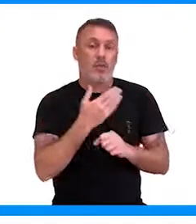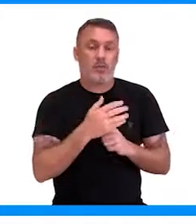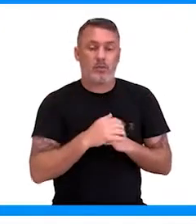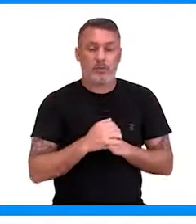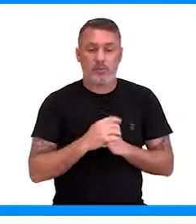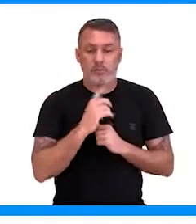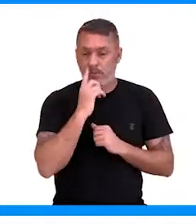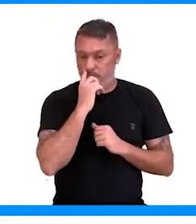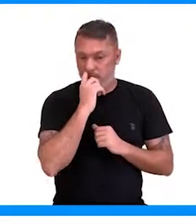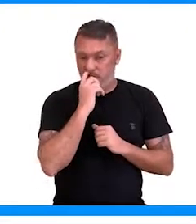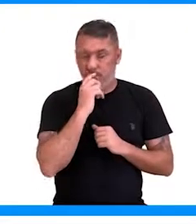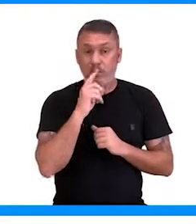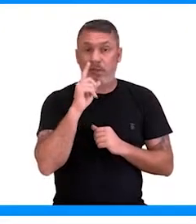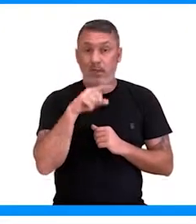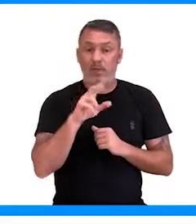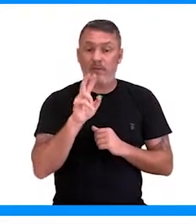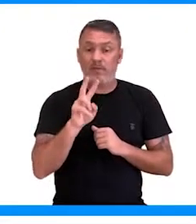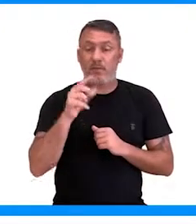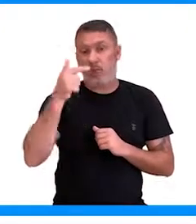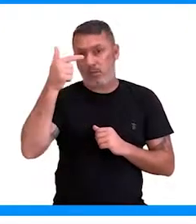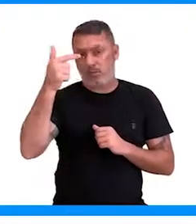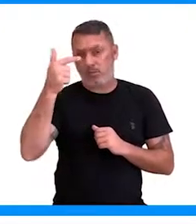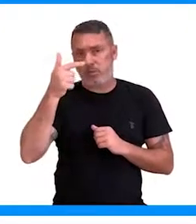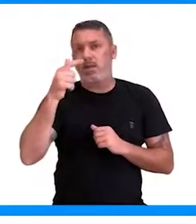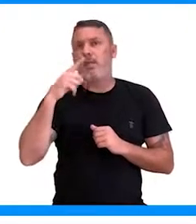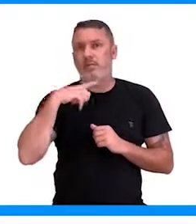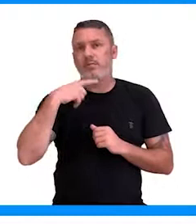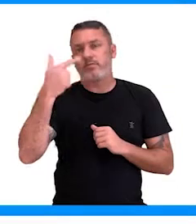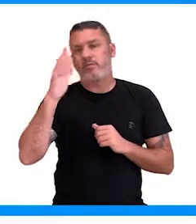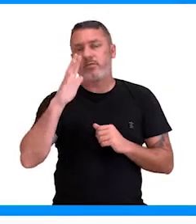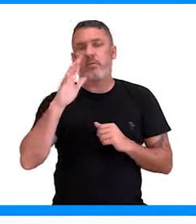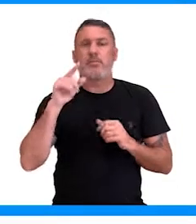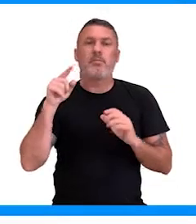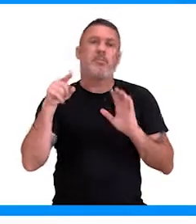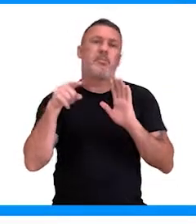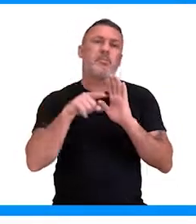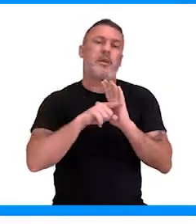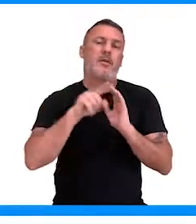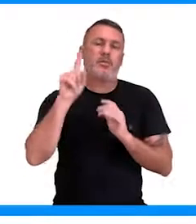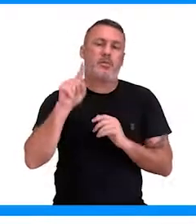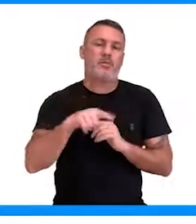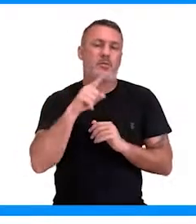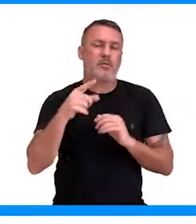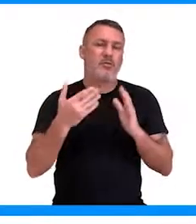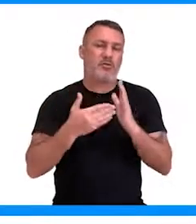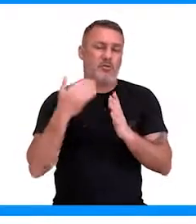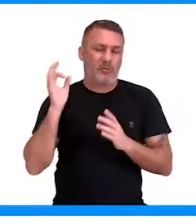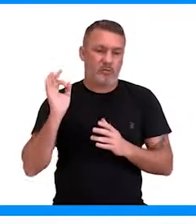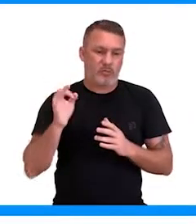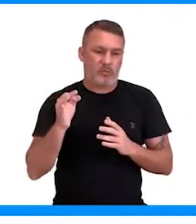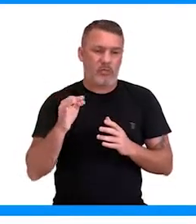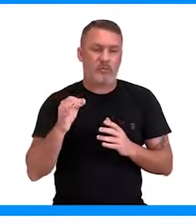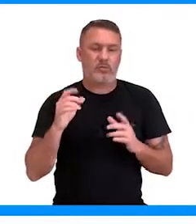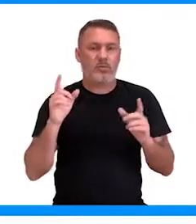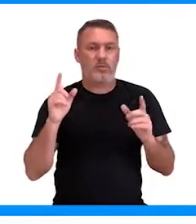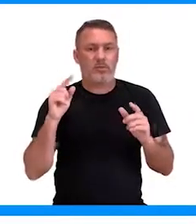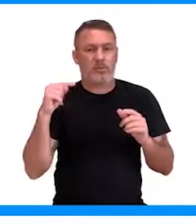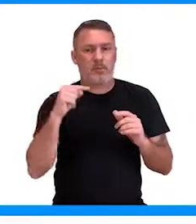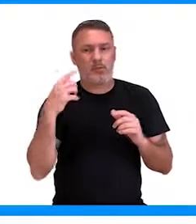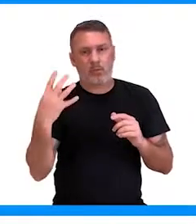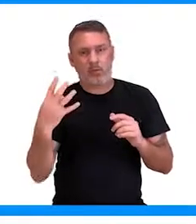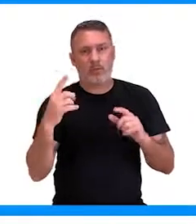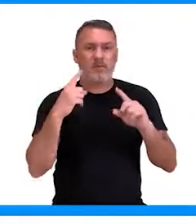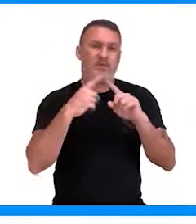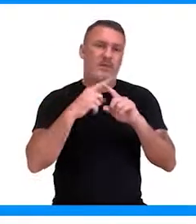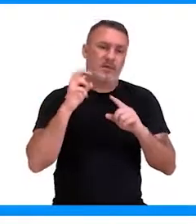Delta vai ser b ao quadrado. Como é ao quadrado, o menos já elimino ali, né? 100 ao quadrado